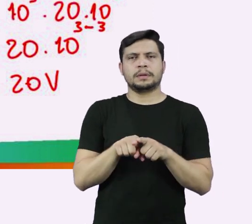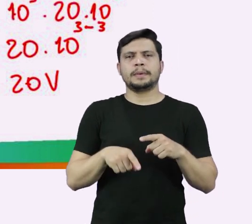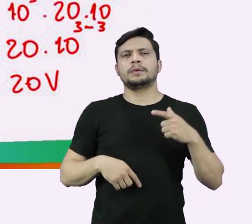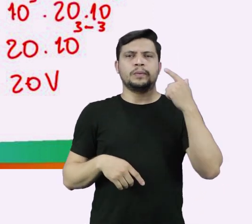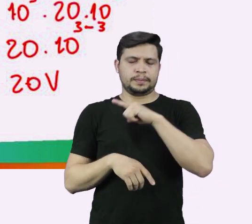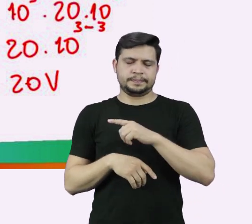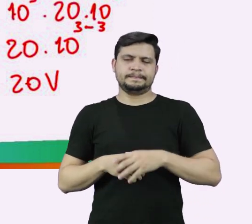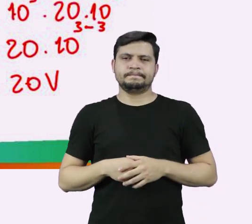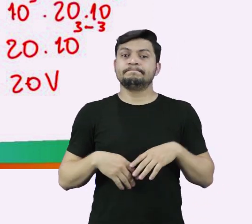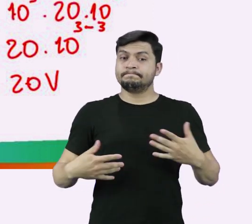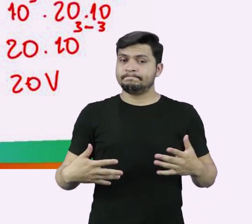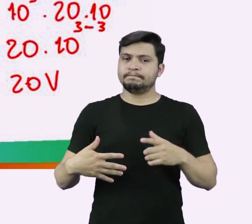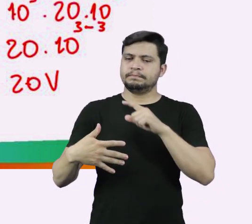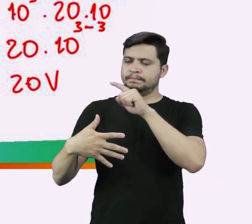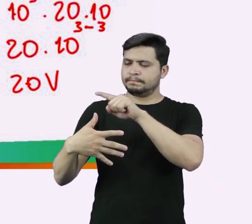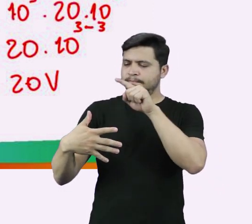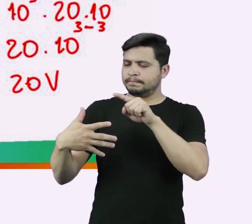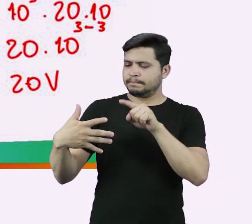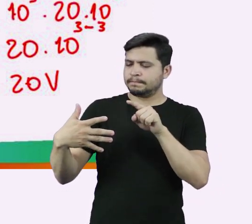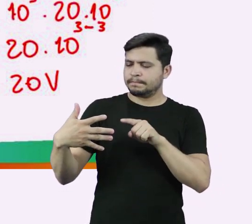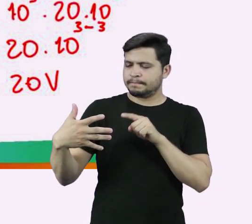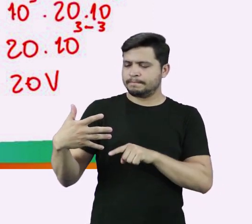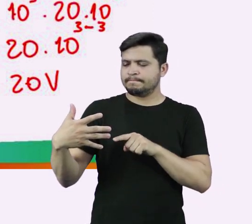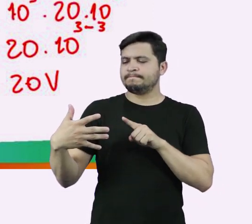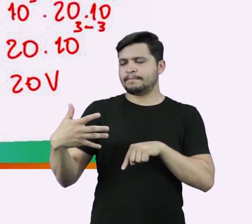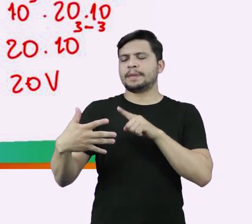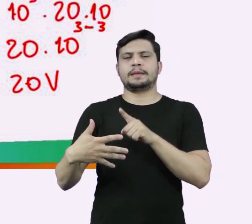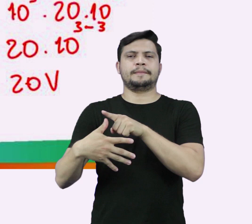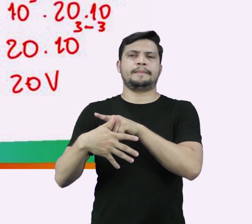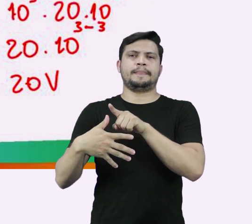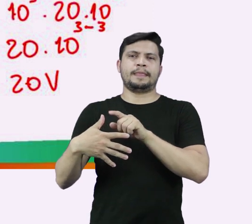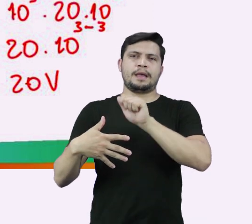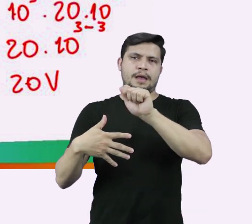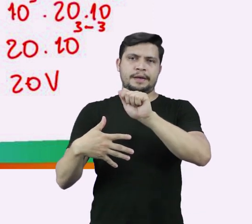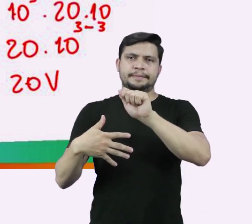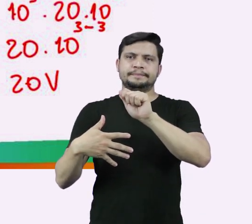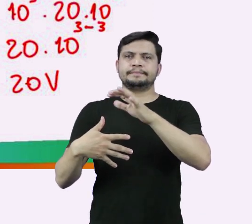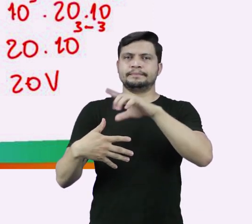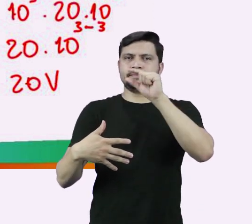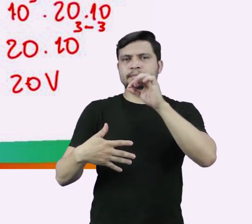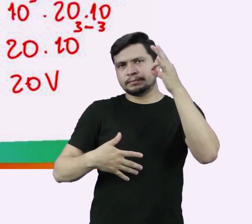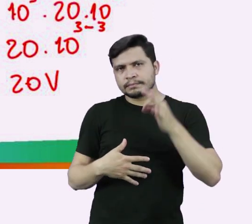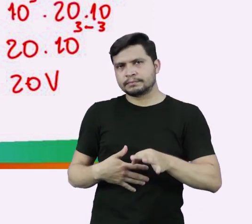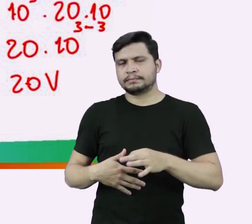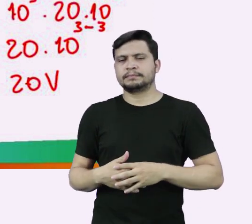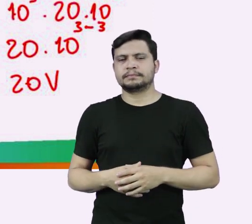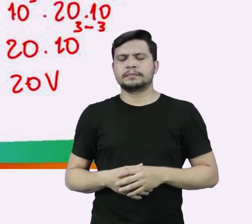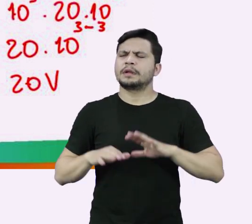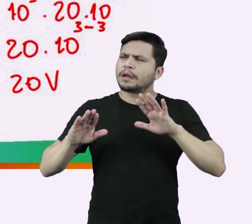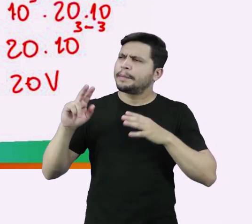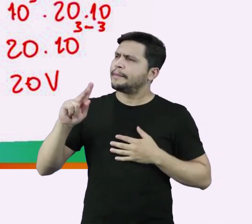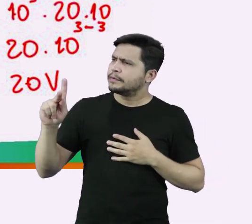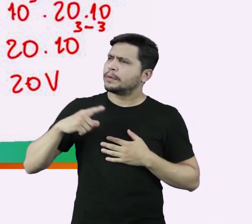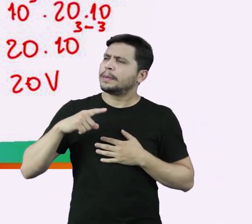a única, no caso, que está na associação em série seria o item A. Ah, professor, mas eu tenho outras situações aqui associadas em